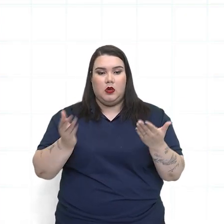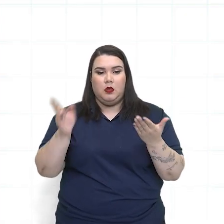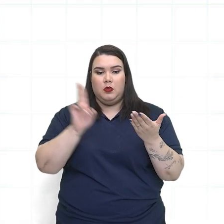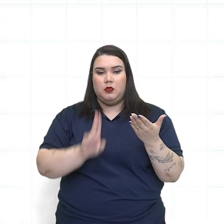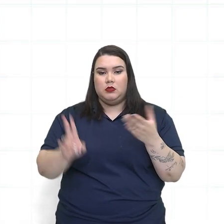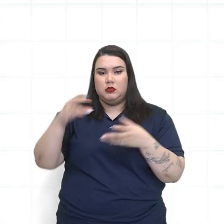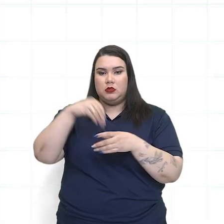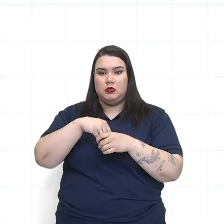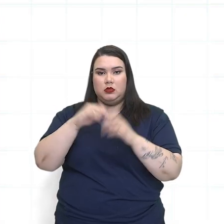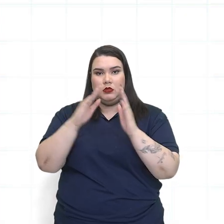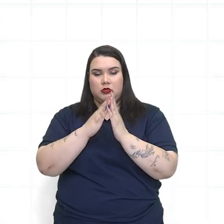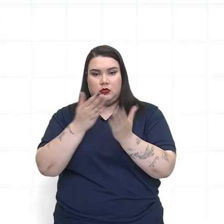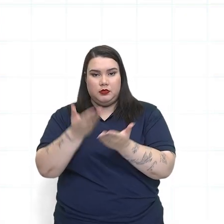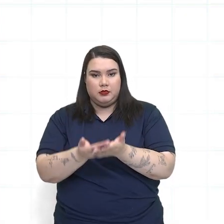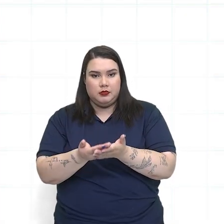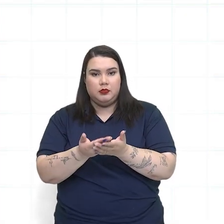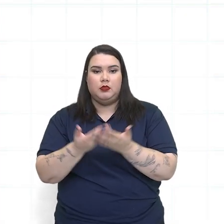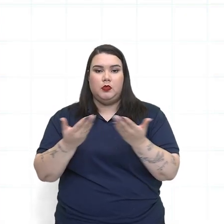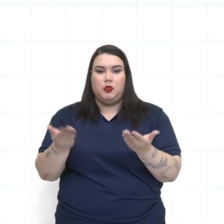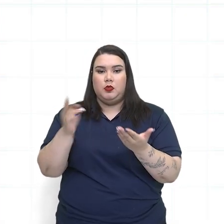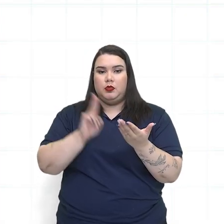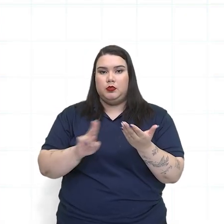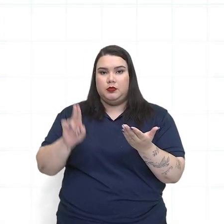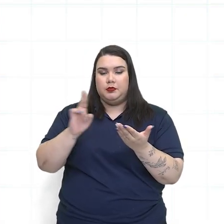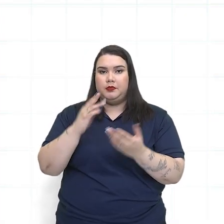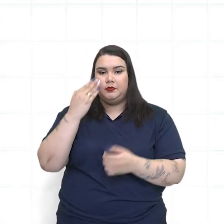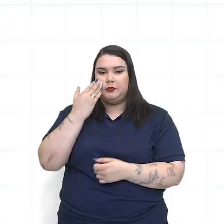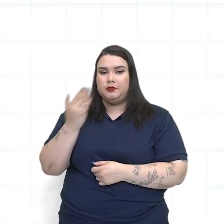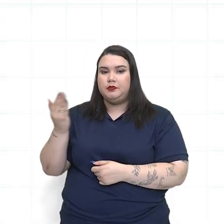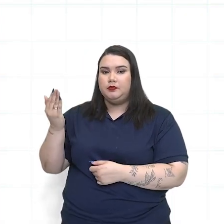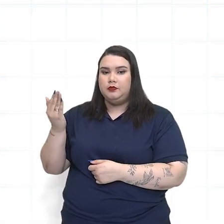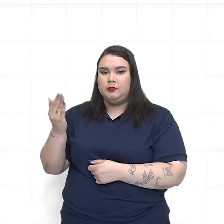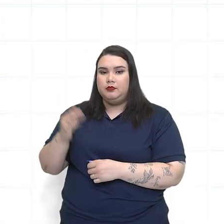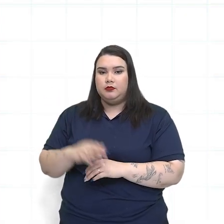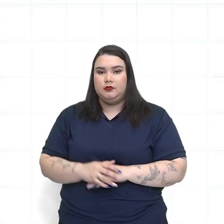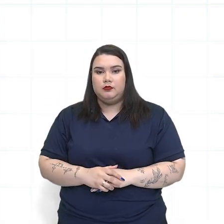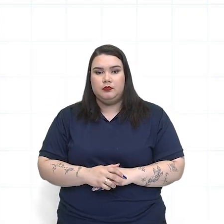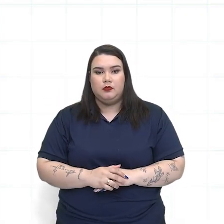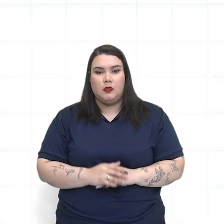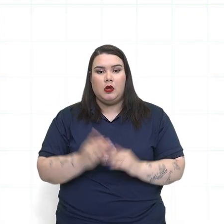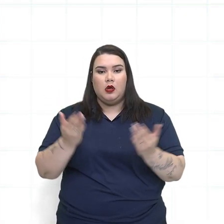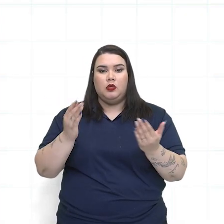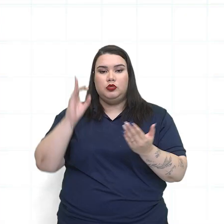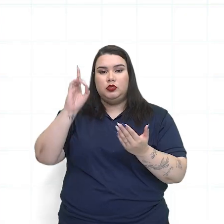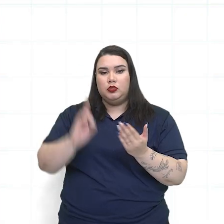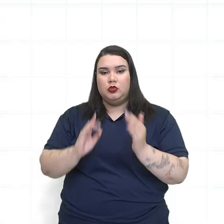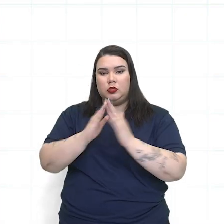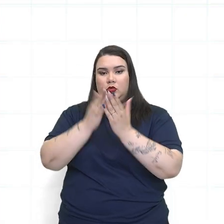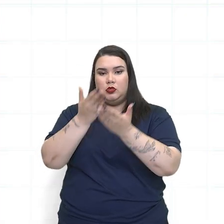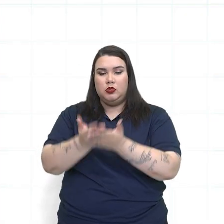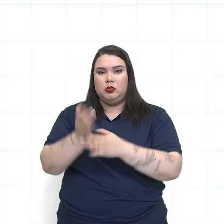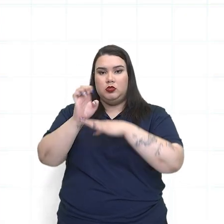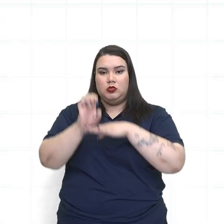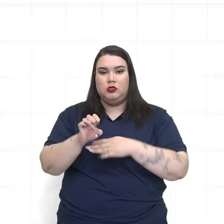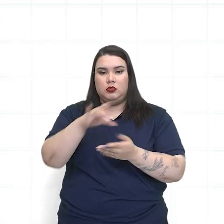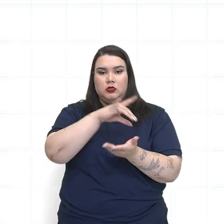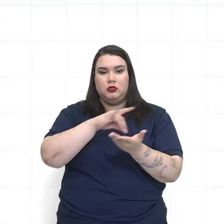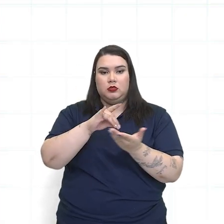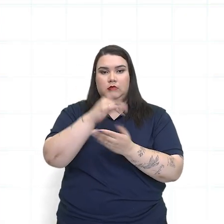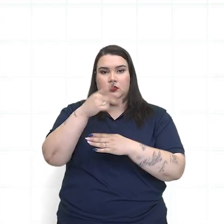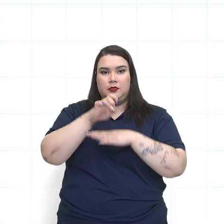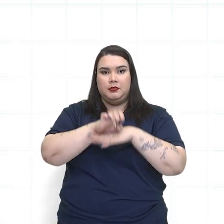onde? Na escola, por exemplo, né? Que é o que nós estamos trazendo aqui para vocês, olha. Ao diretor da Escola Estadual Centro de Mídias do Estado do